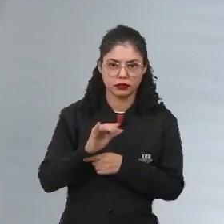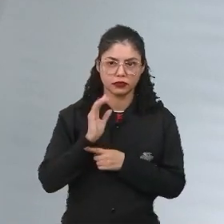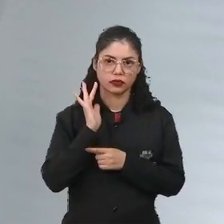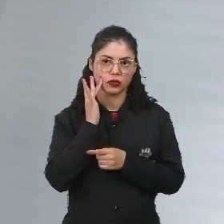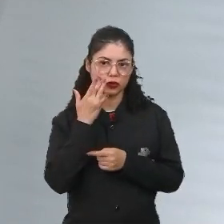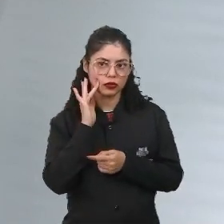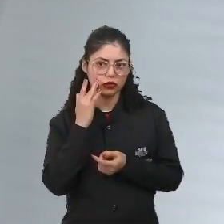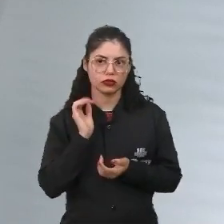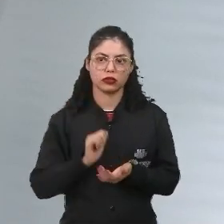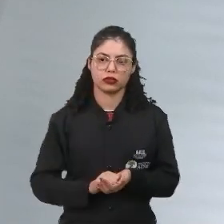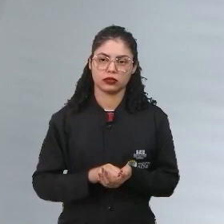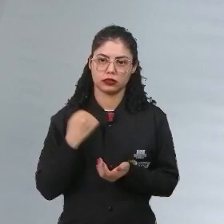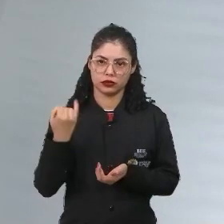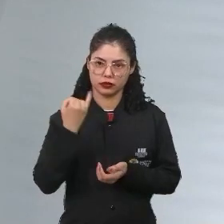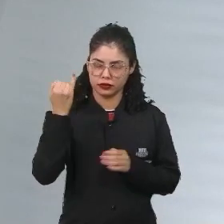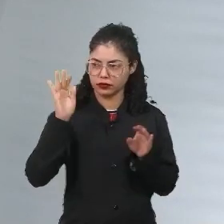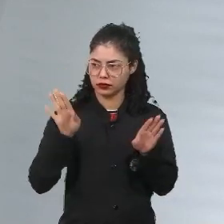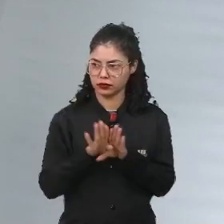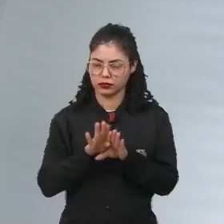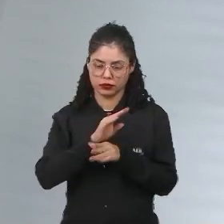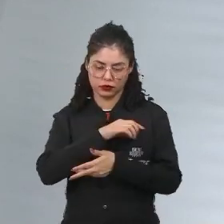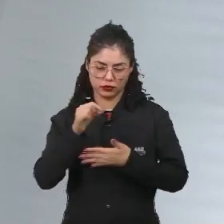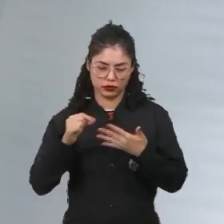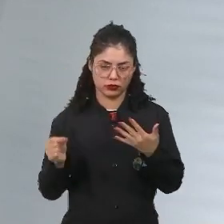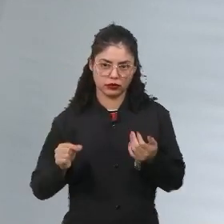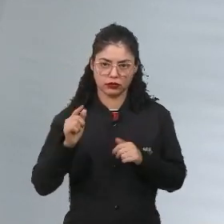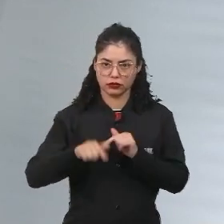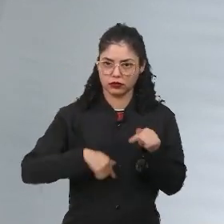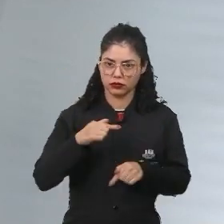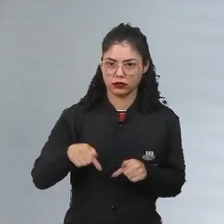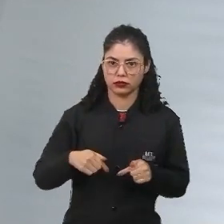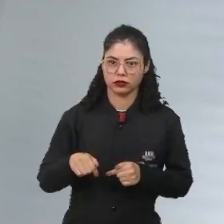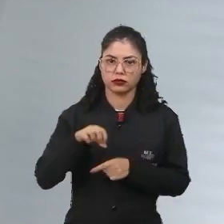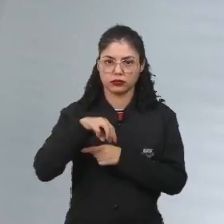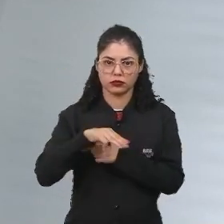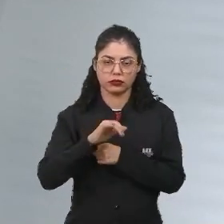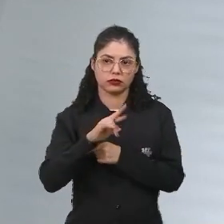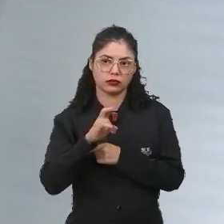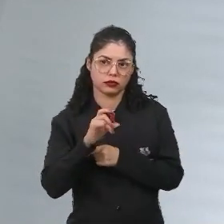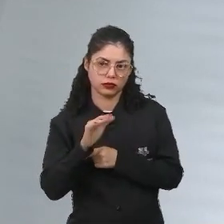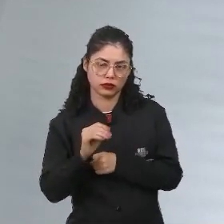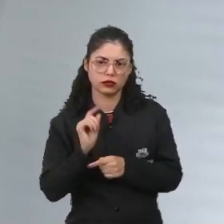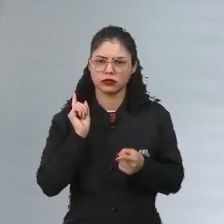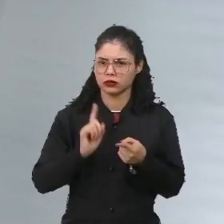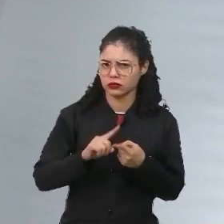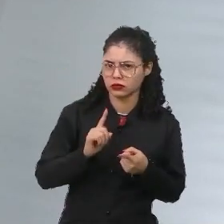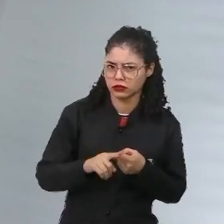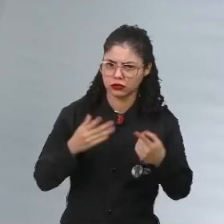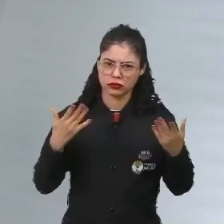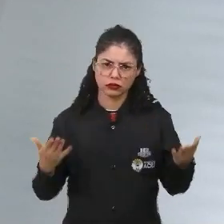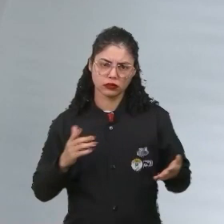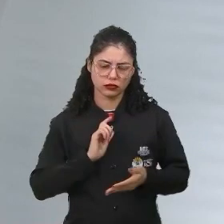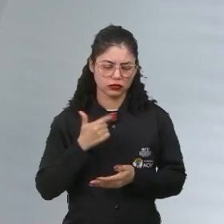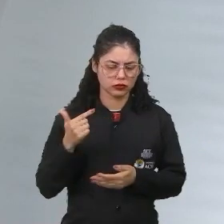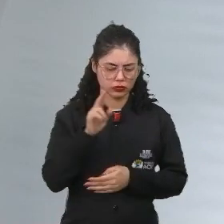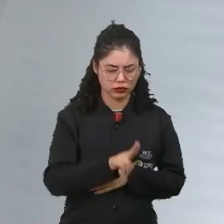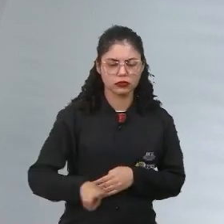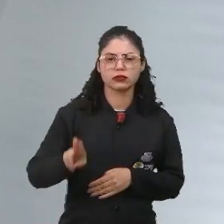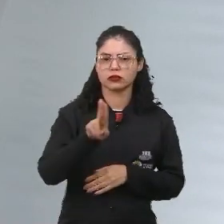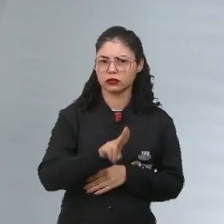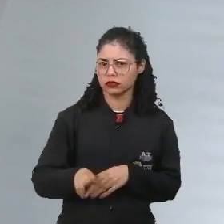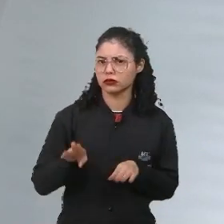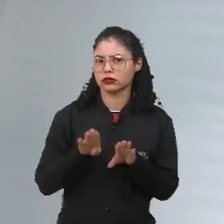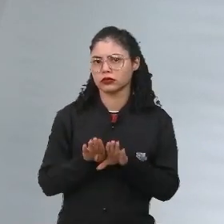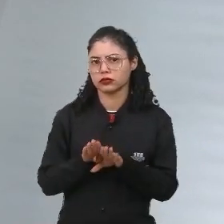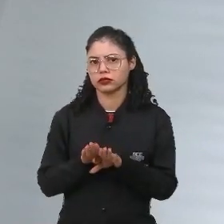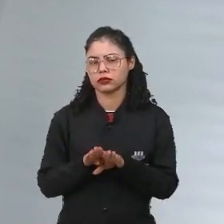ouro, principalmente, a gente lembra de um elemento químico, mercúrio. Por que o mercúrio ele é bastante utilizado